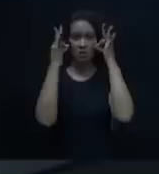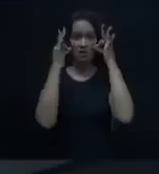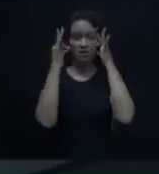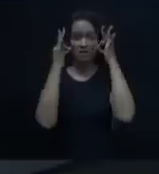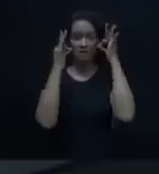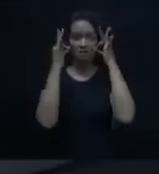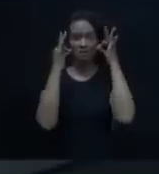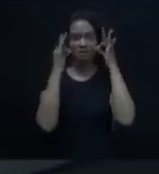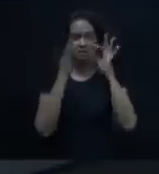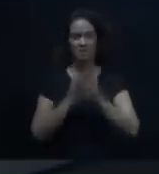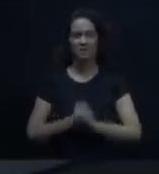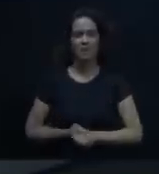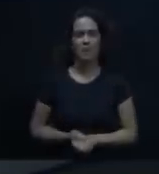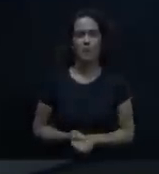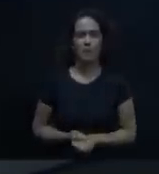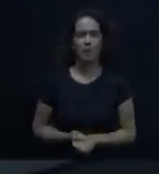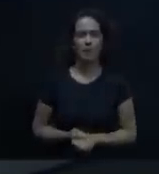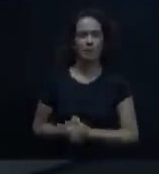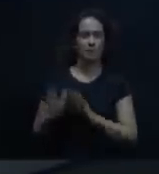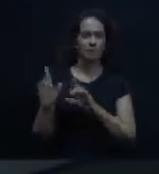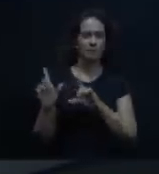Olha, bigodinho fininho. Vamos mudar?